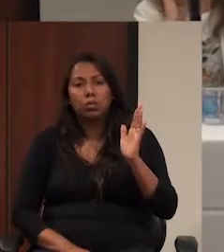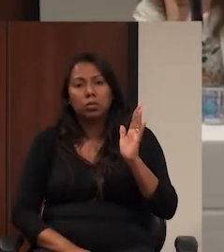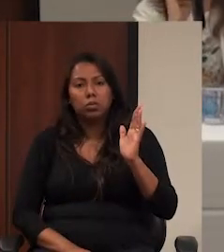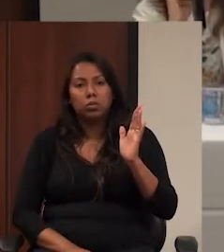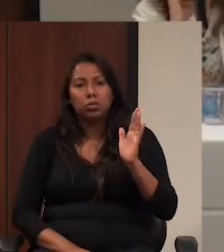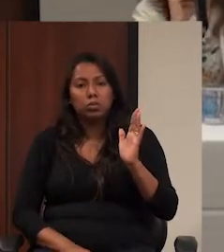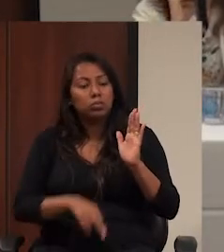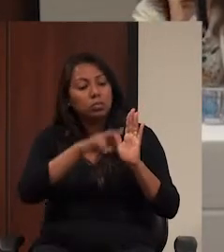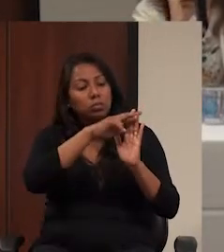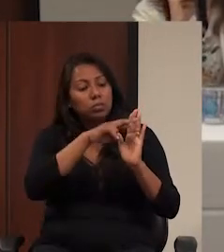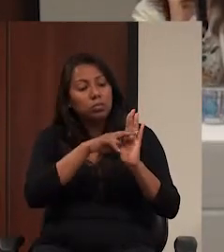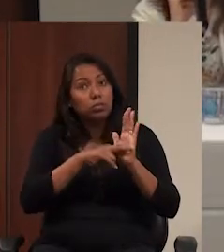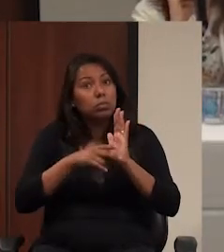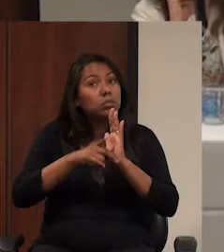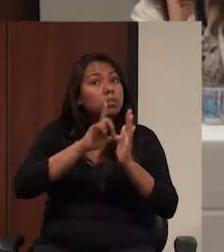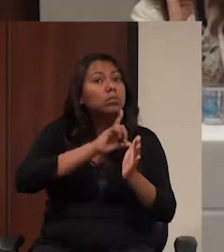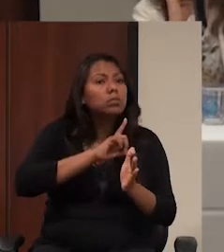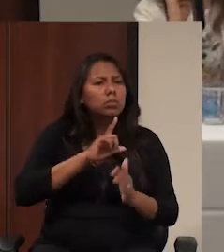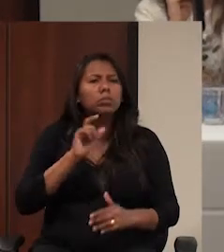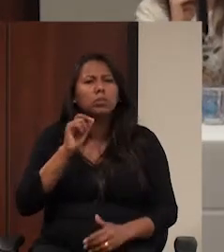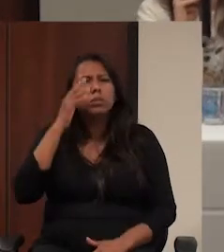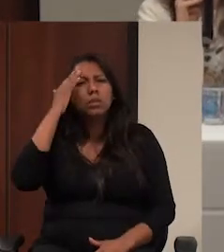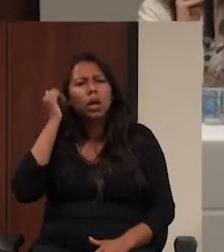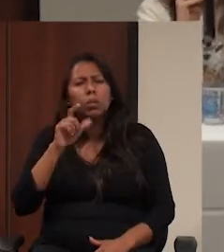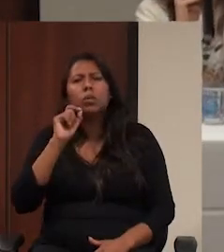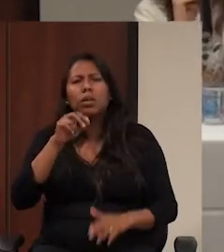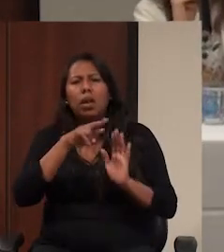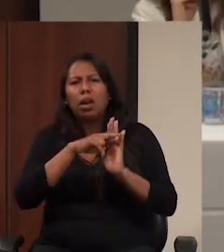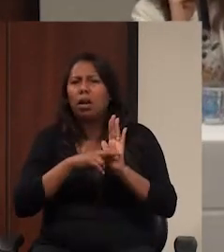diretrizes antecipadas. Vocês sabem o que são as diretrizes